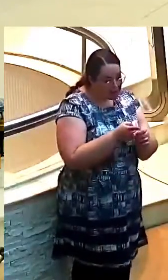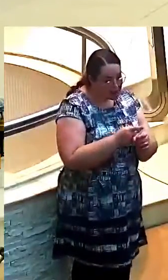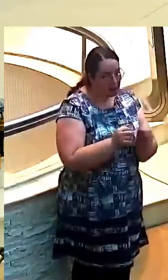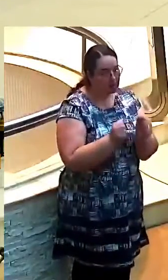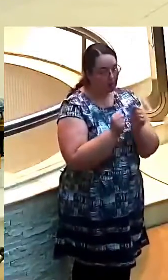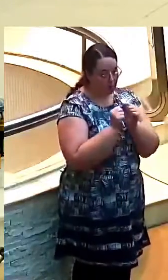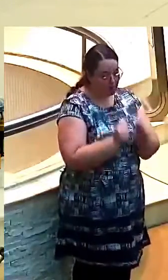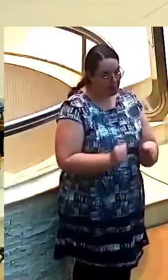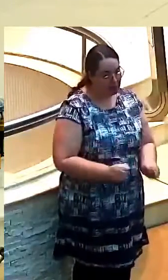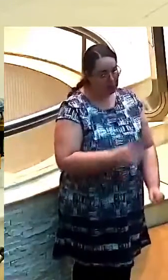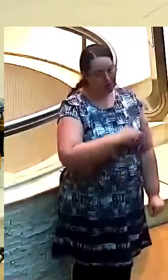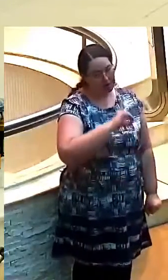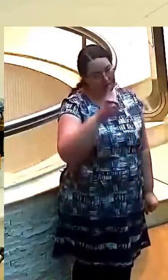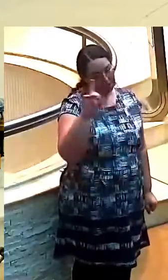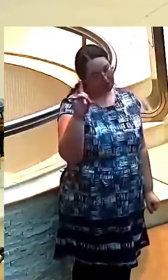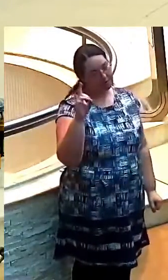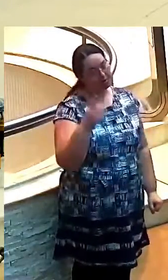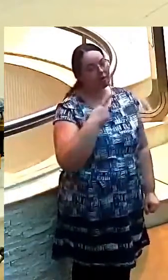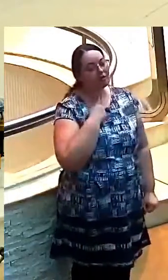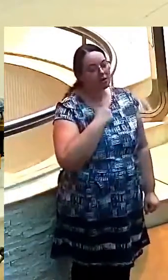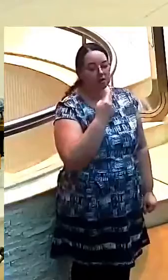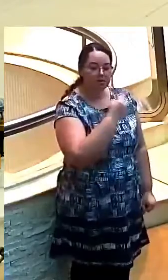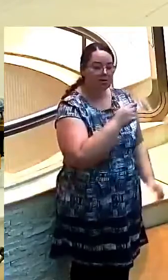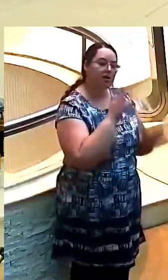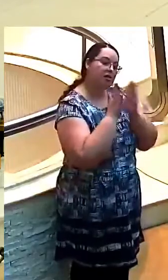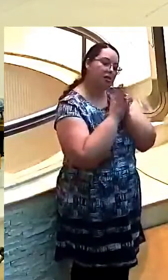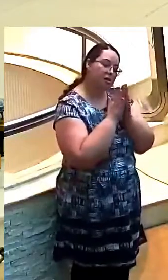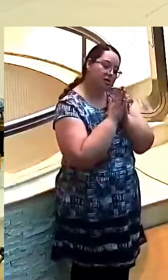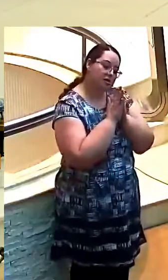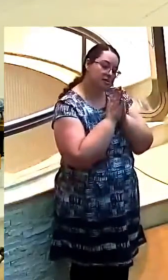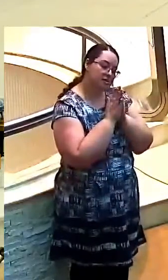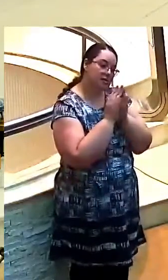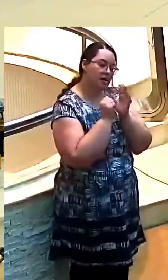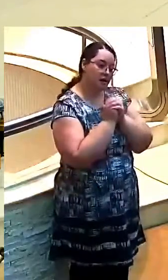o nosso desejo, e a nossa oração, amém, amém. e